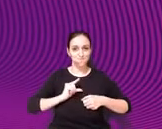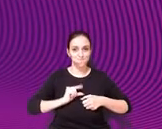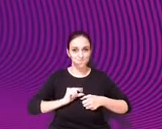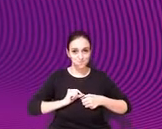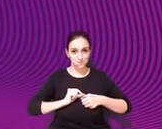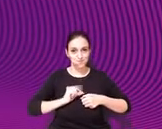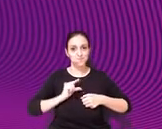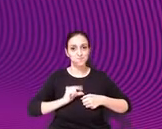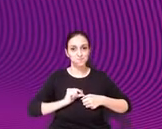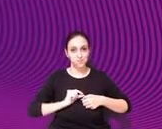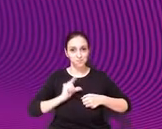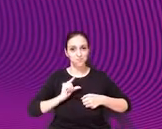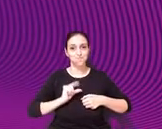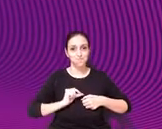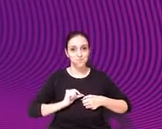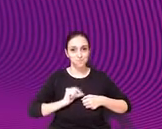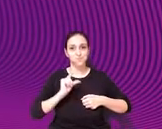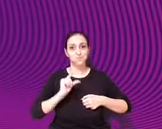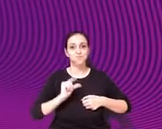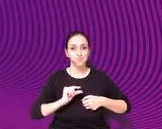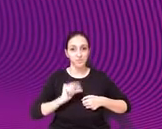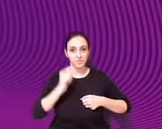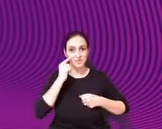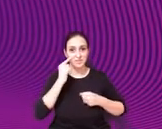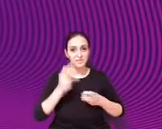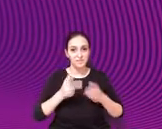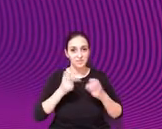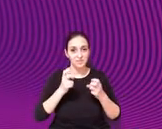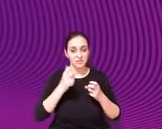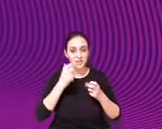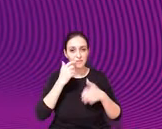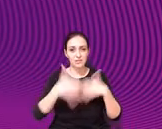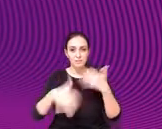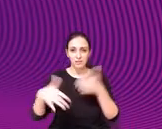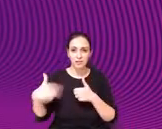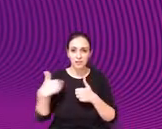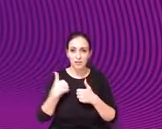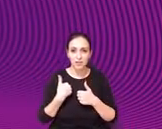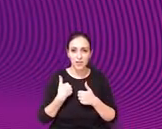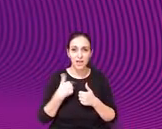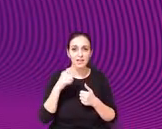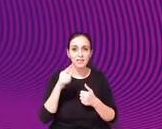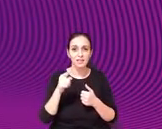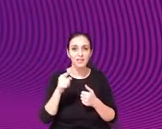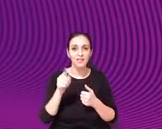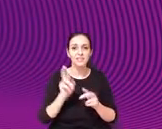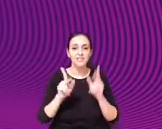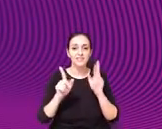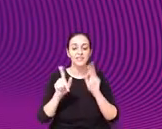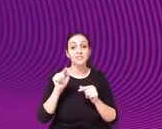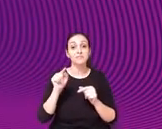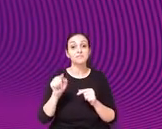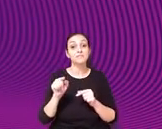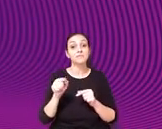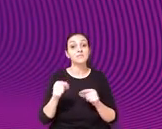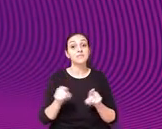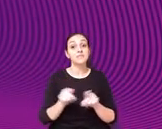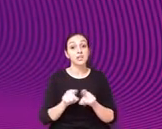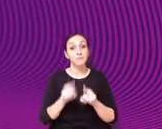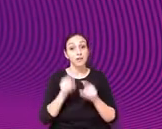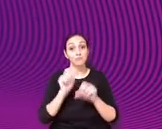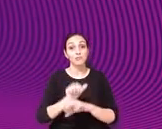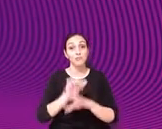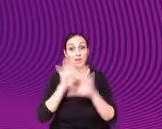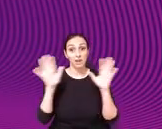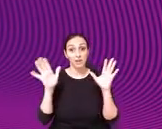não encontrando aqui o que ela relatava da hipertrófica. E ali ficou muito claro